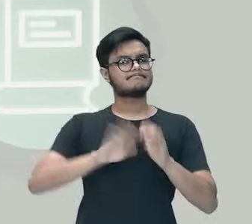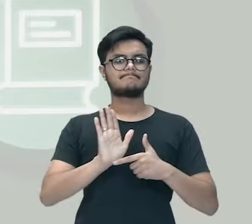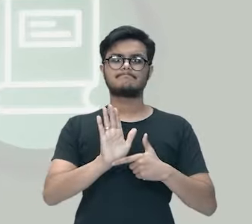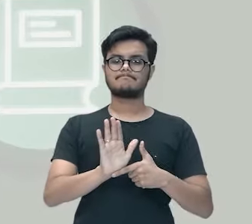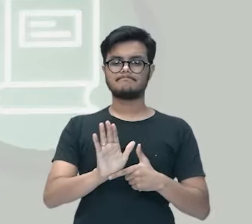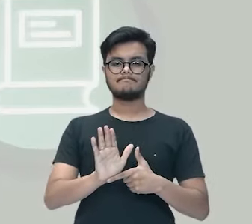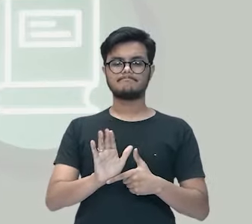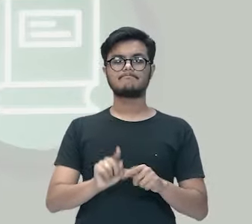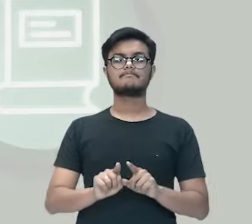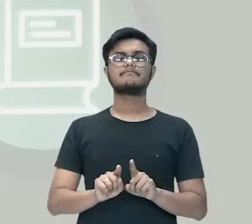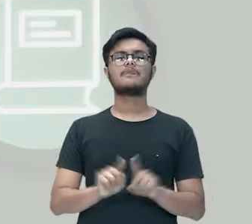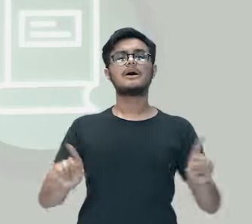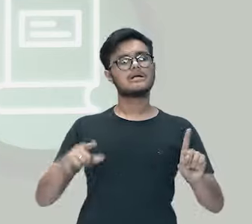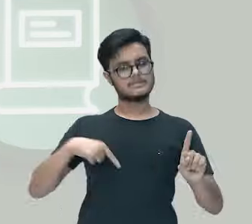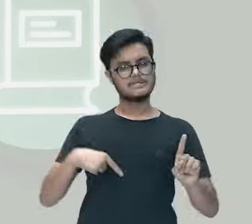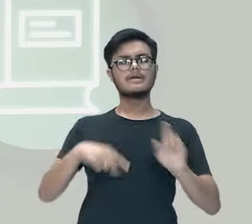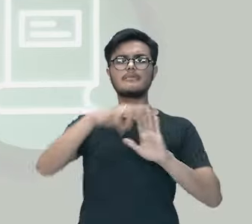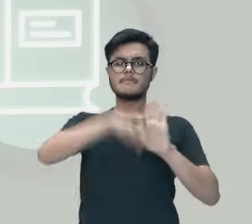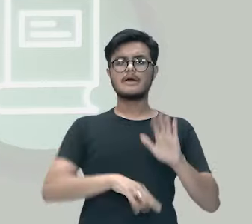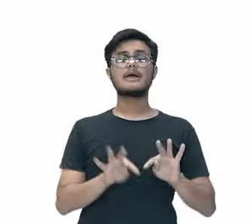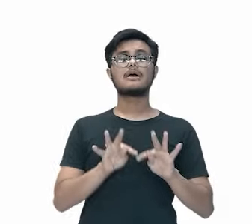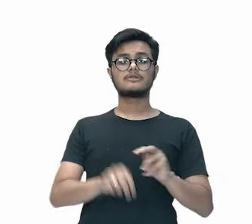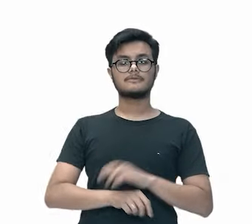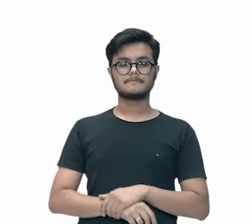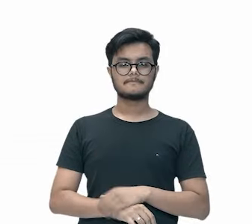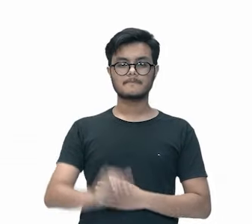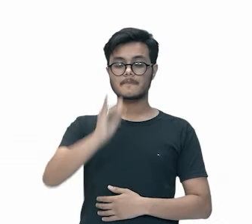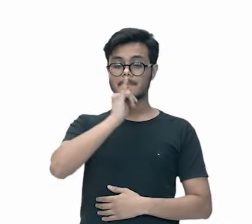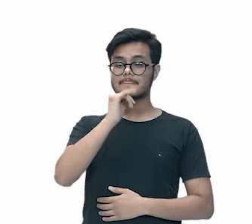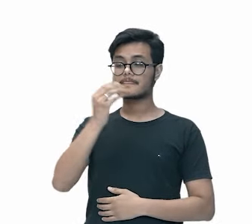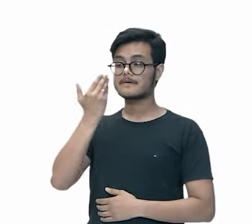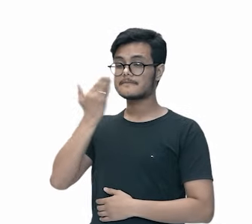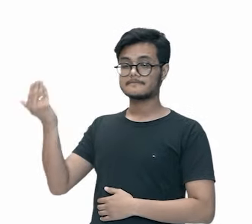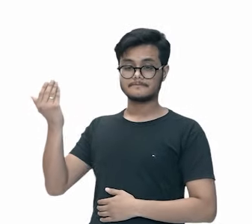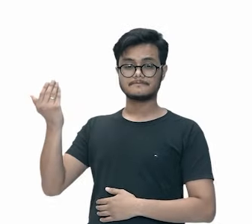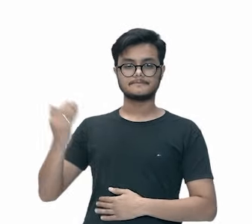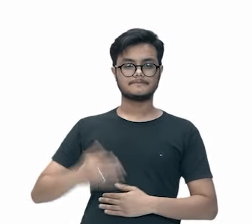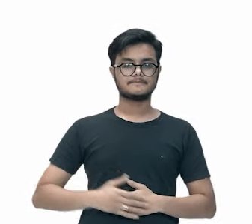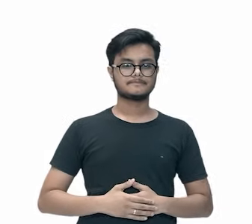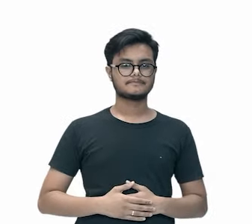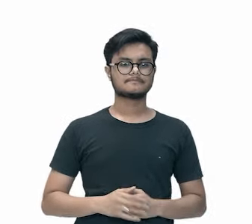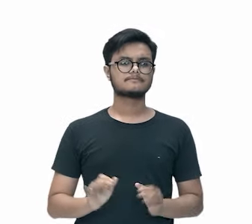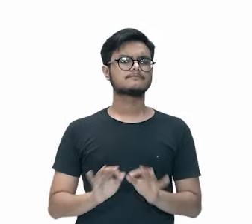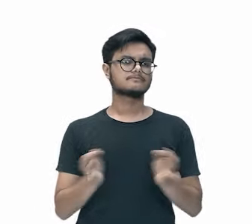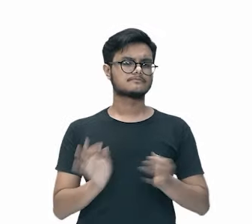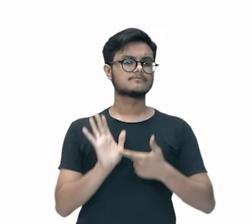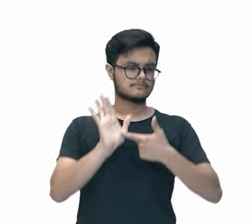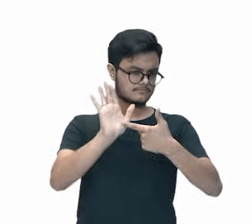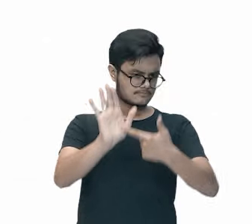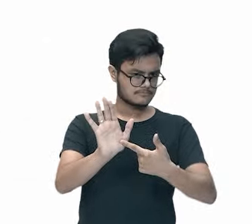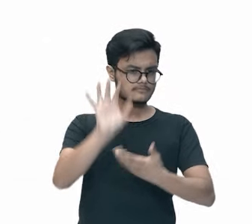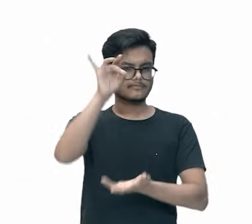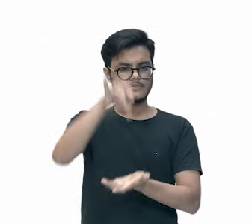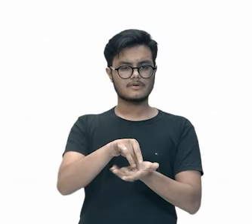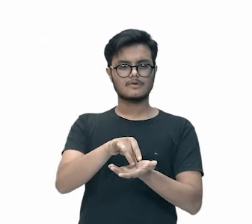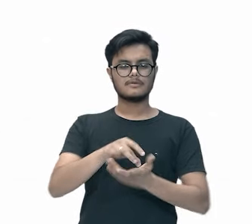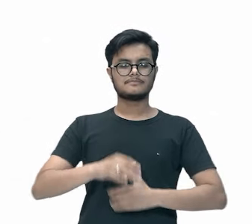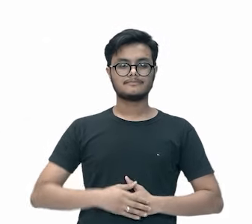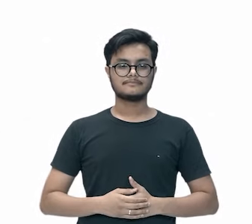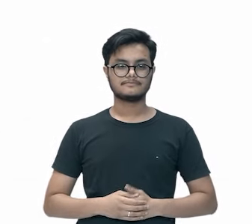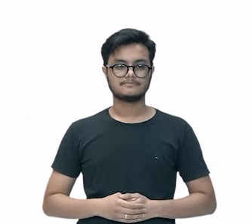fórmulas gerais para os hidrocarbonetos. Olha só a nossa tabelinha, em que eu apresento para vocês aí as fórmulas,